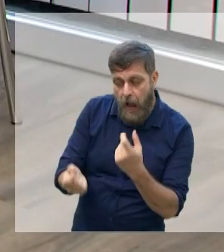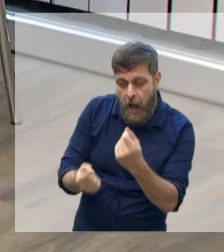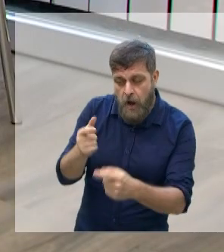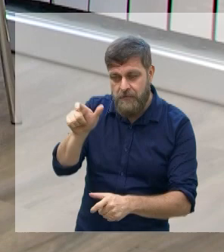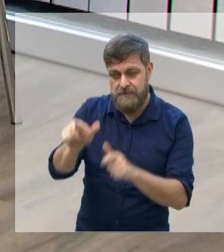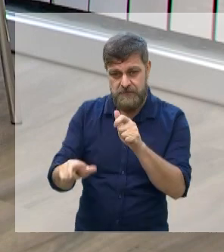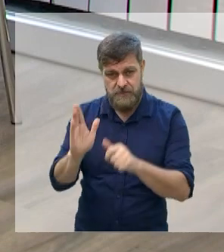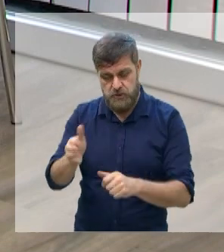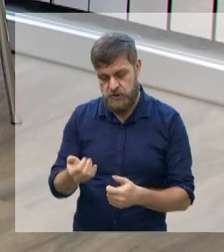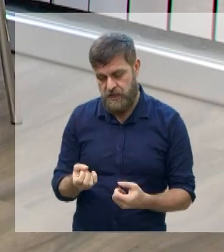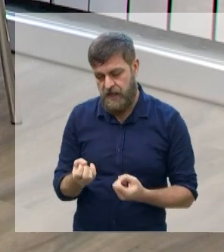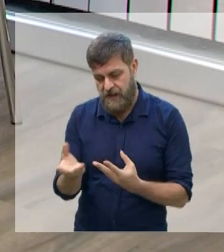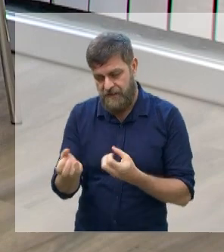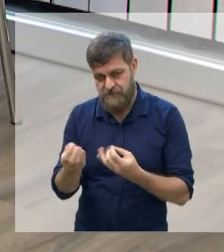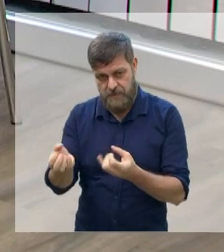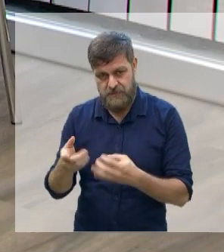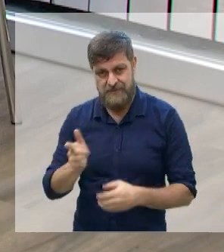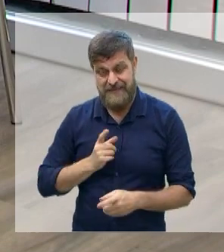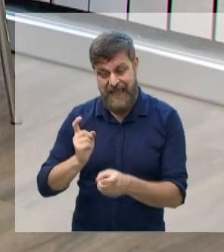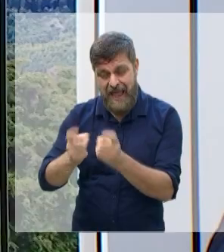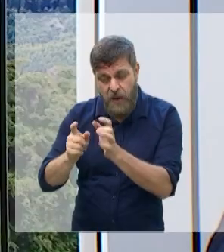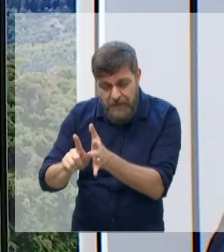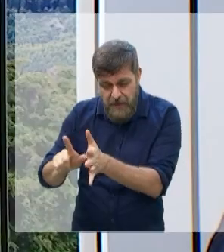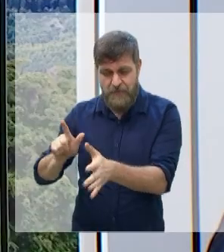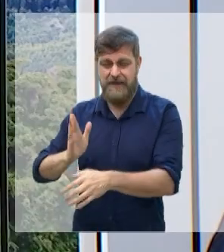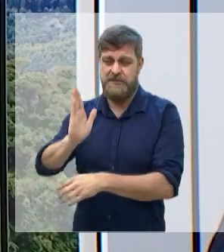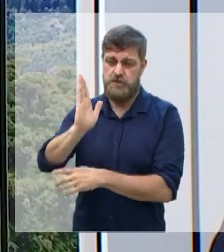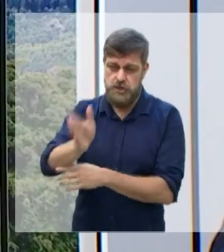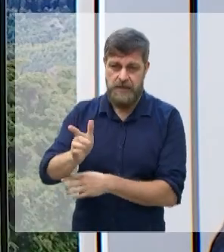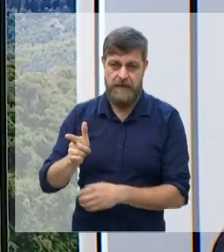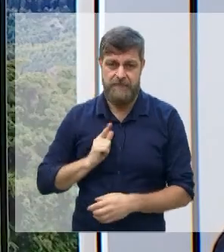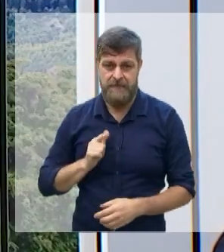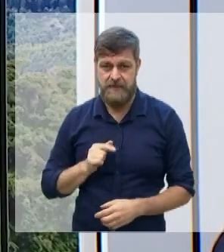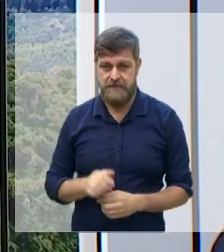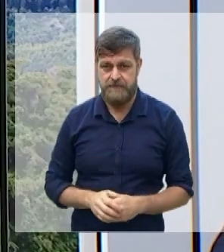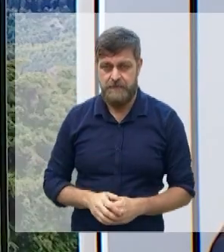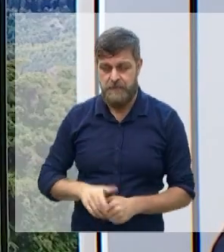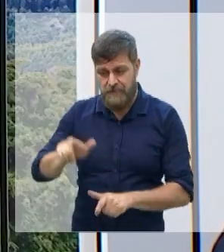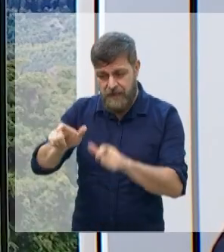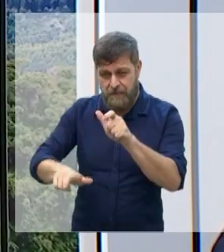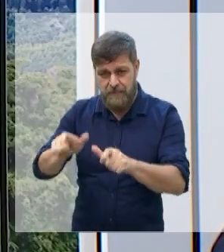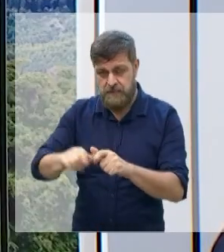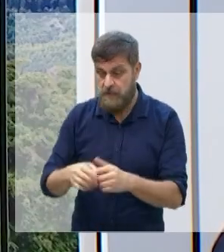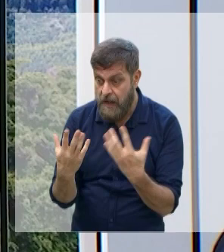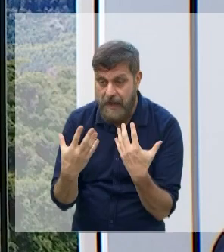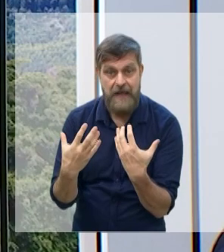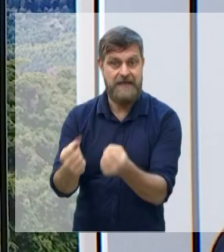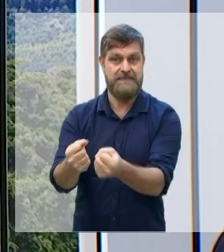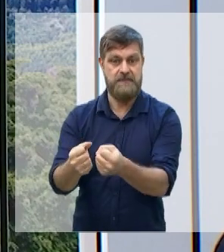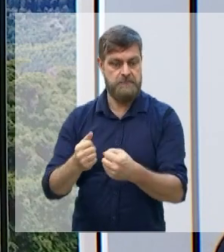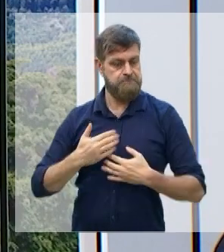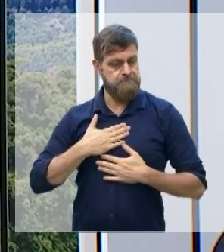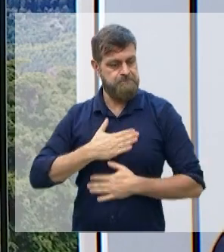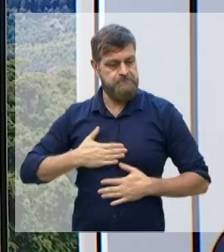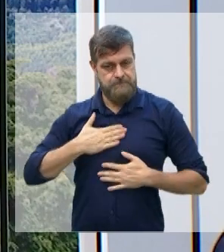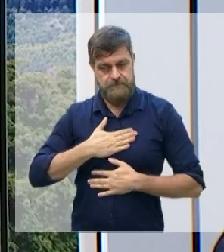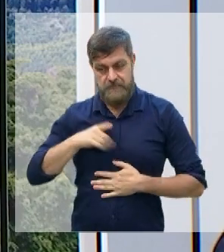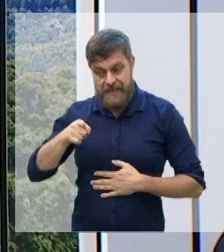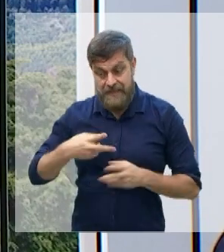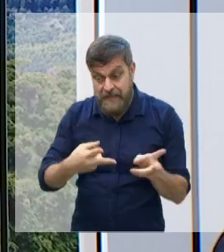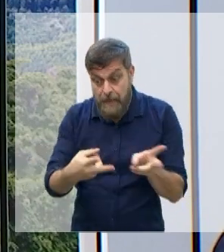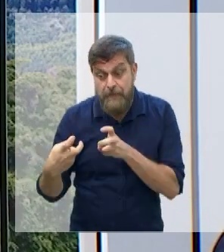algumas informações que nós já tínhamos tido reuniões anteriores mas a recepção que de um grande pessoas foi muito boa porque eles